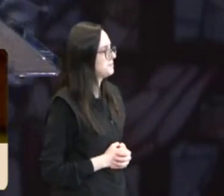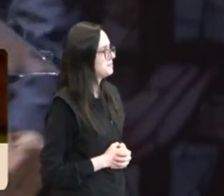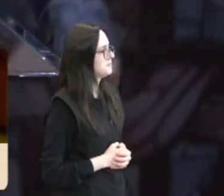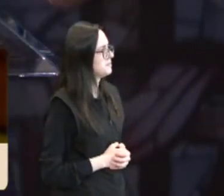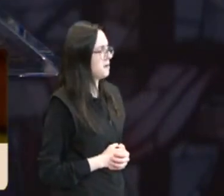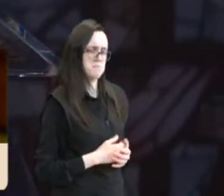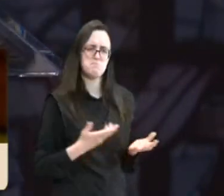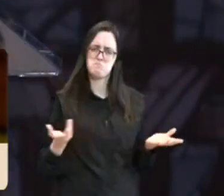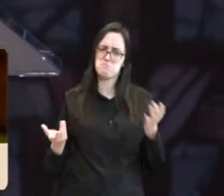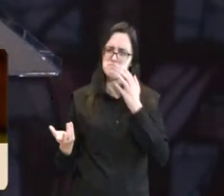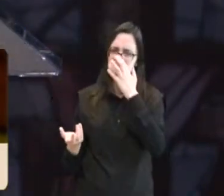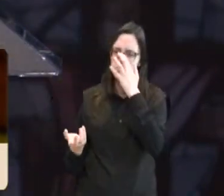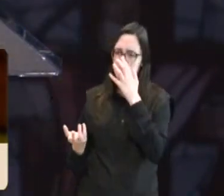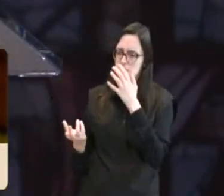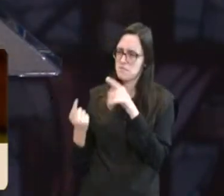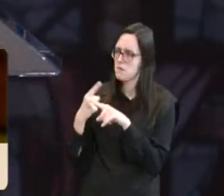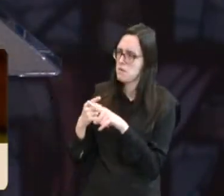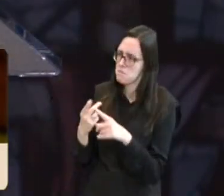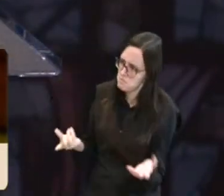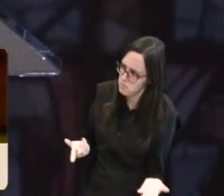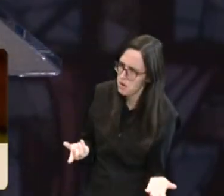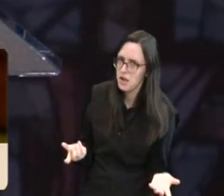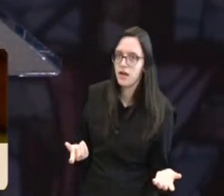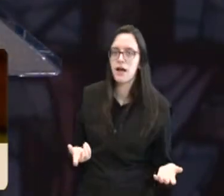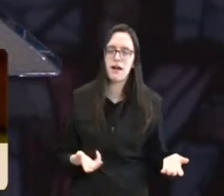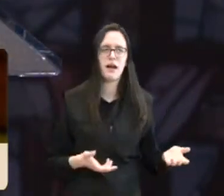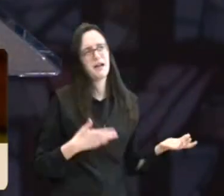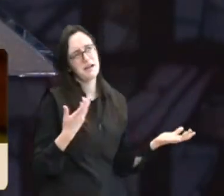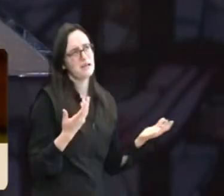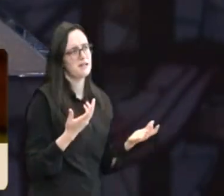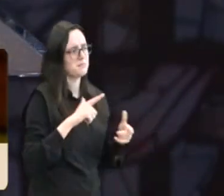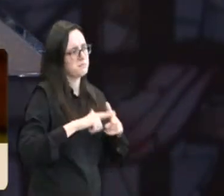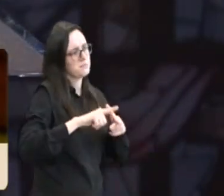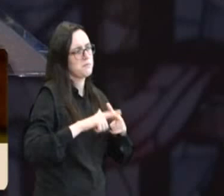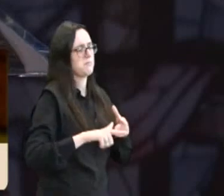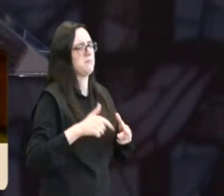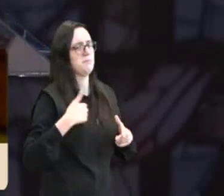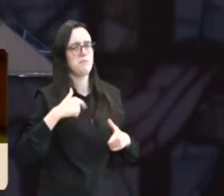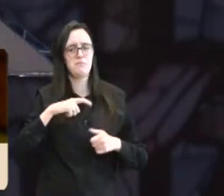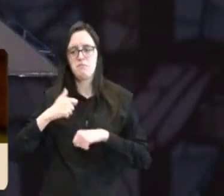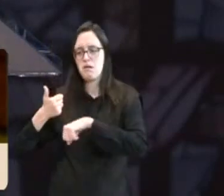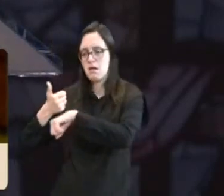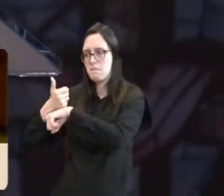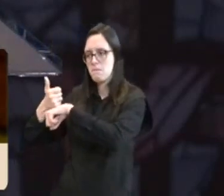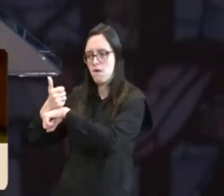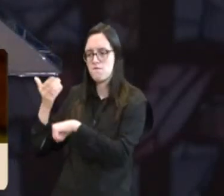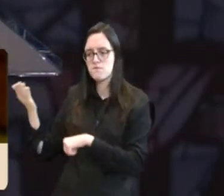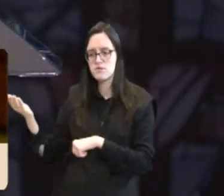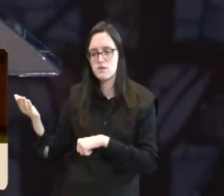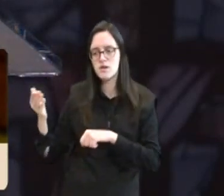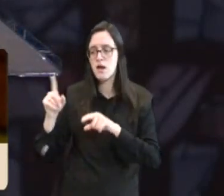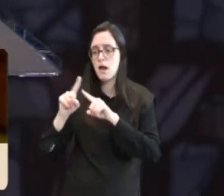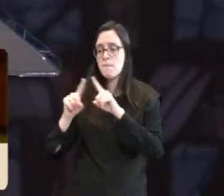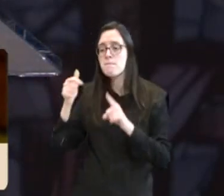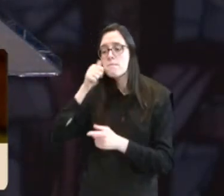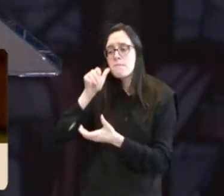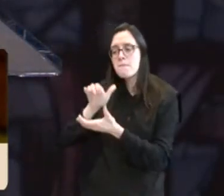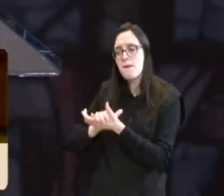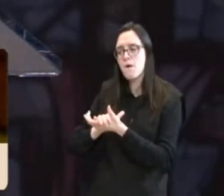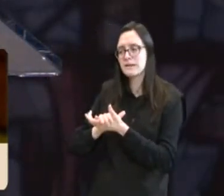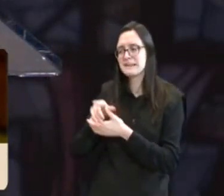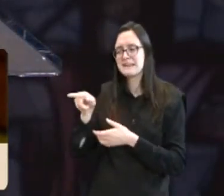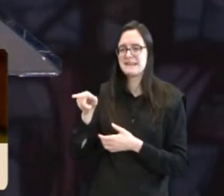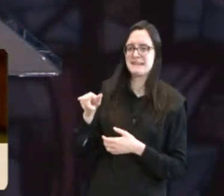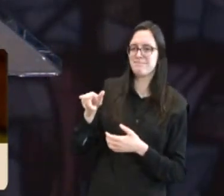quê? Porque um problema, não é? Eu tenho a minha profissão, mas a minha esposa tem uma pensão.